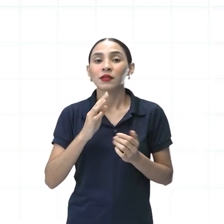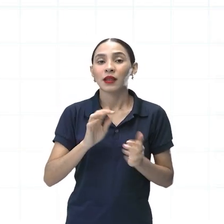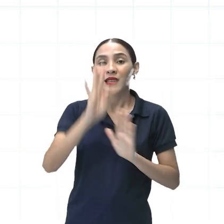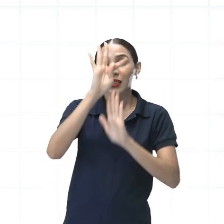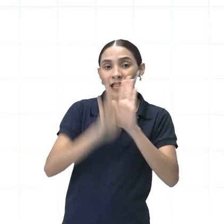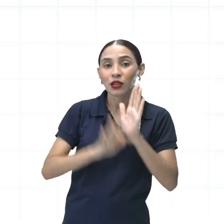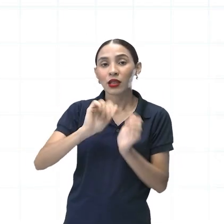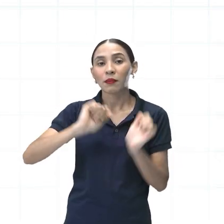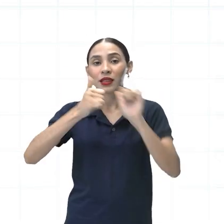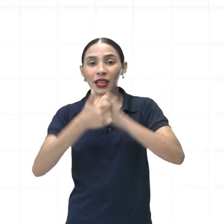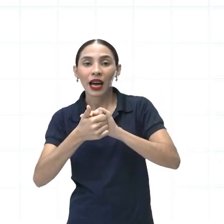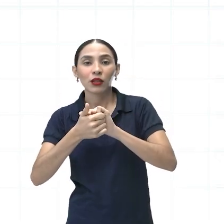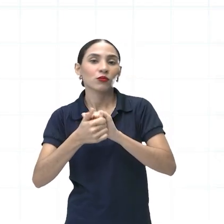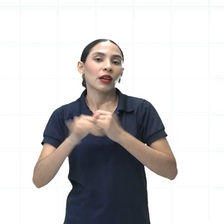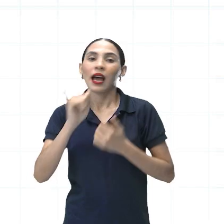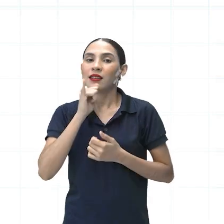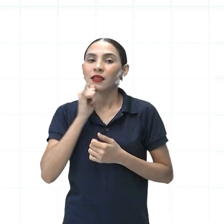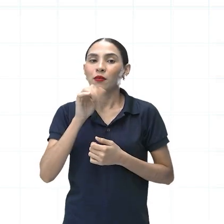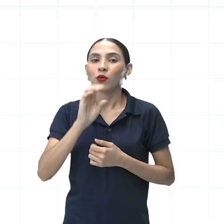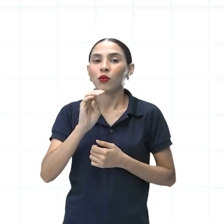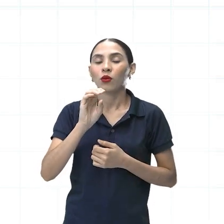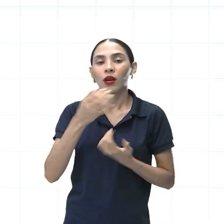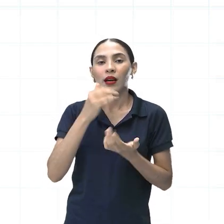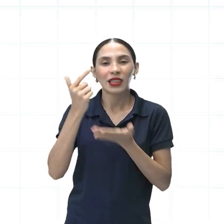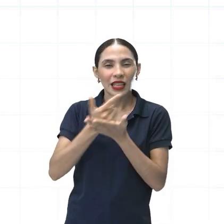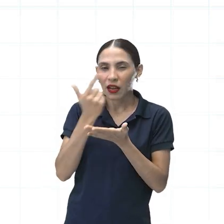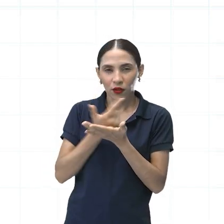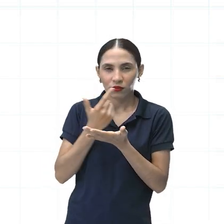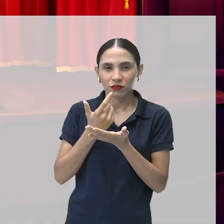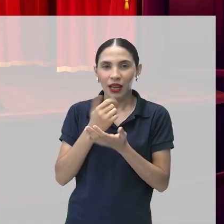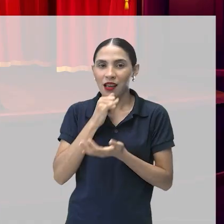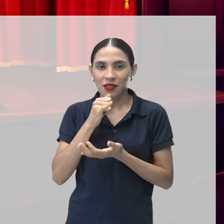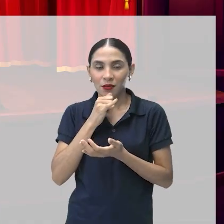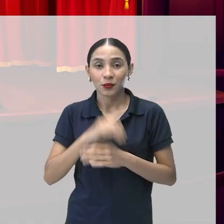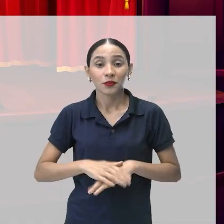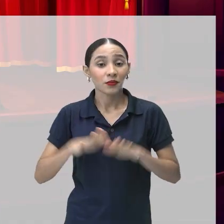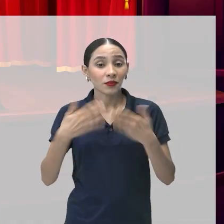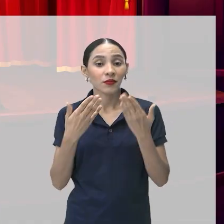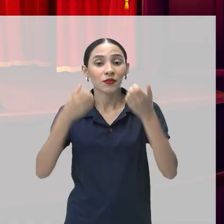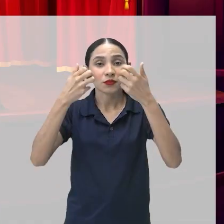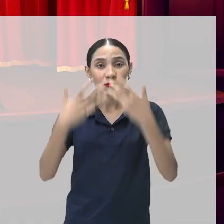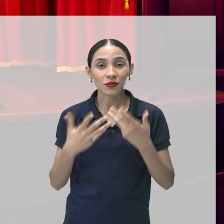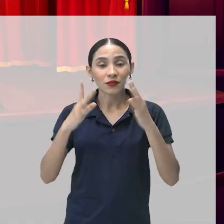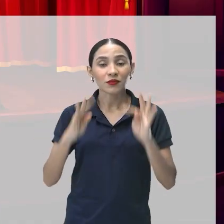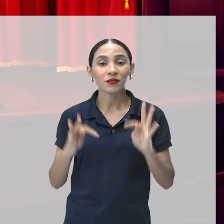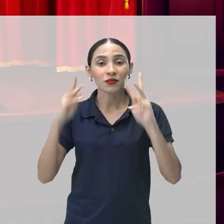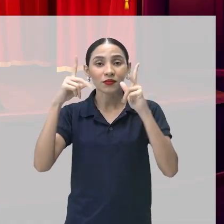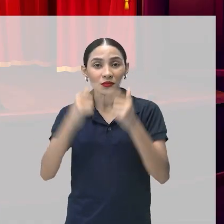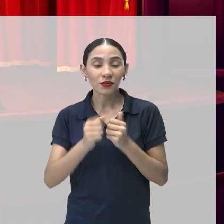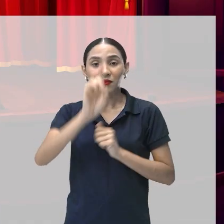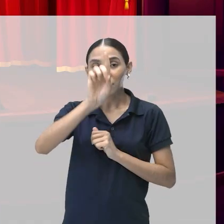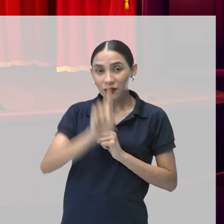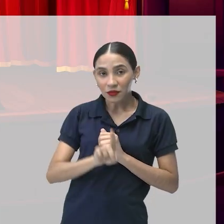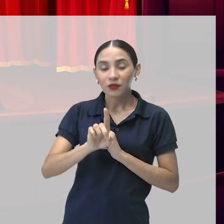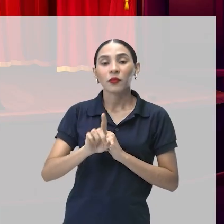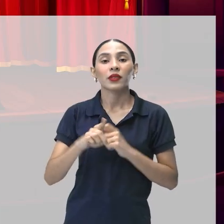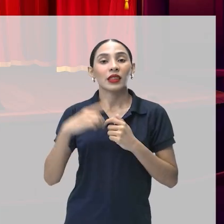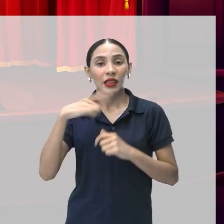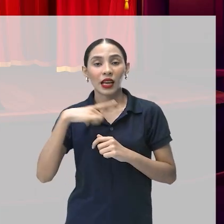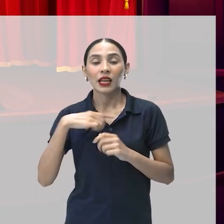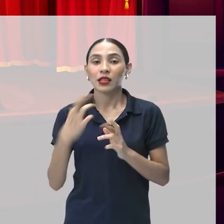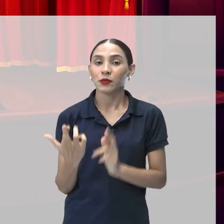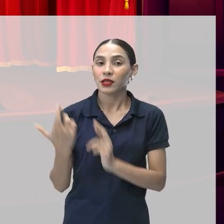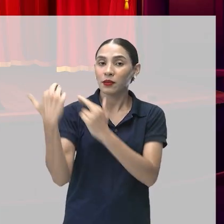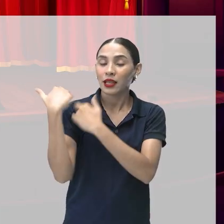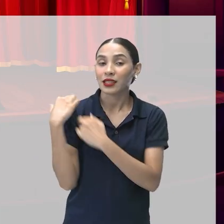da obra principal. Aí vai lá, diz a obra. Então, falando sobre tudo isso, desse diretor, que ele tem essa